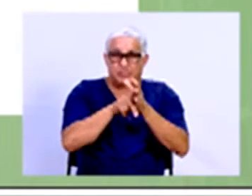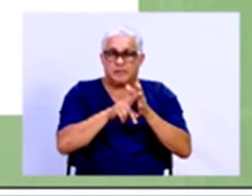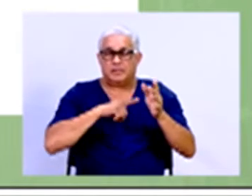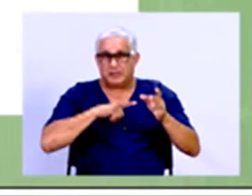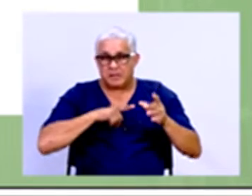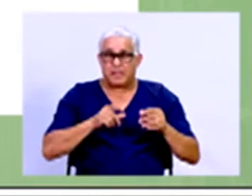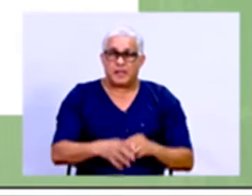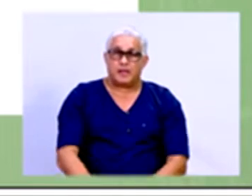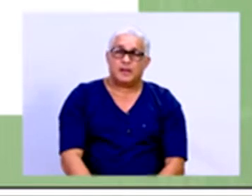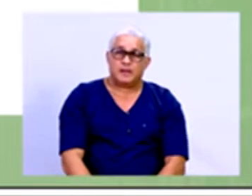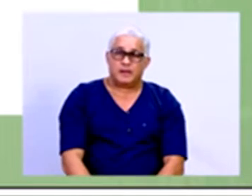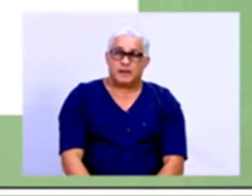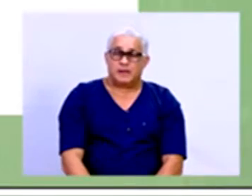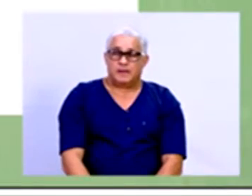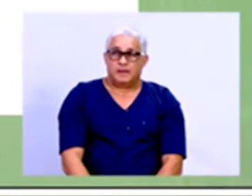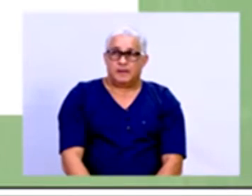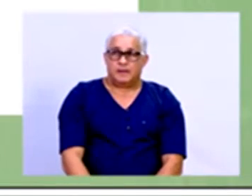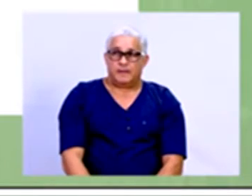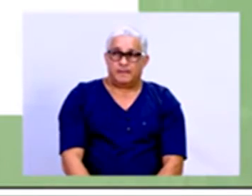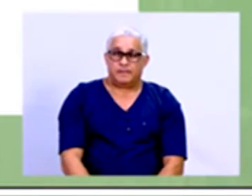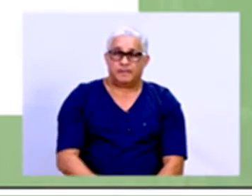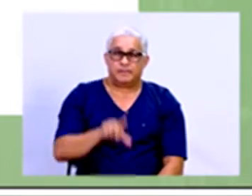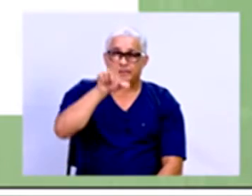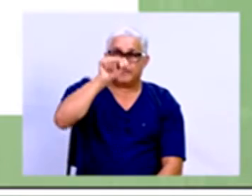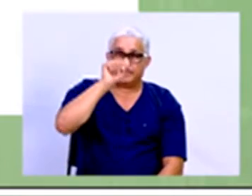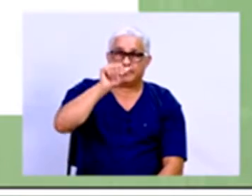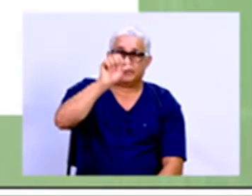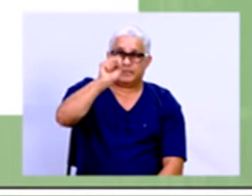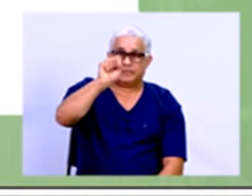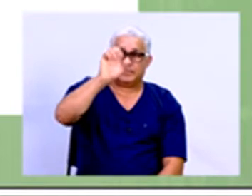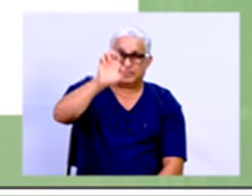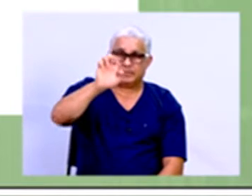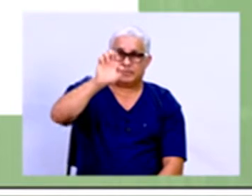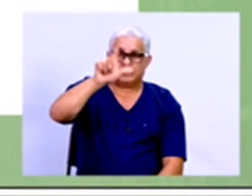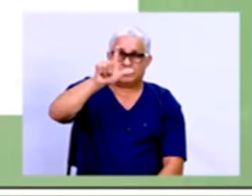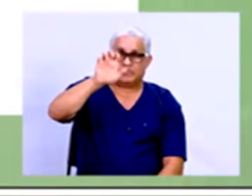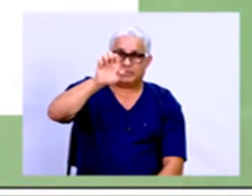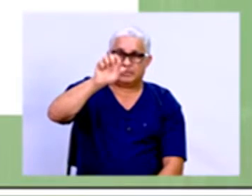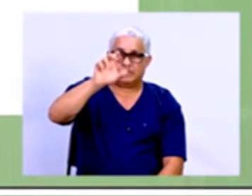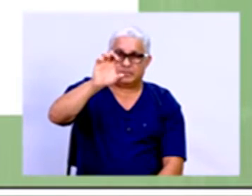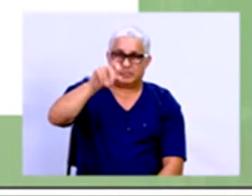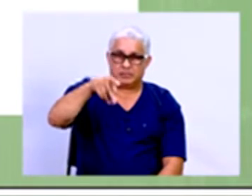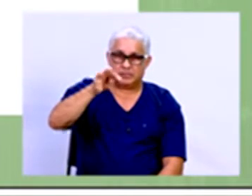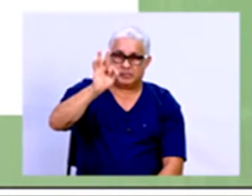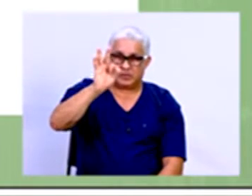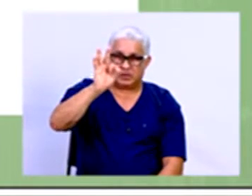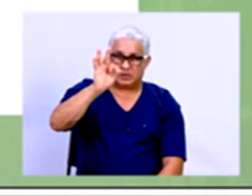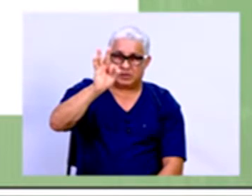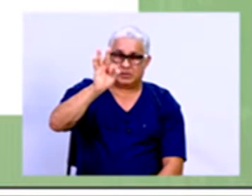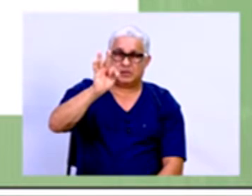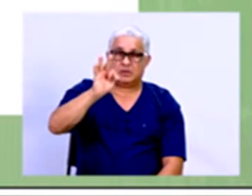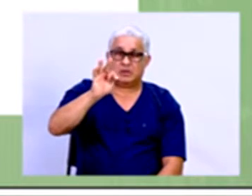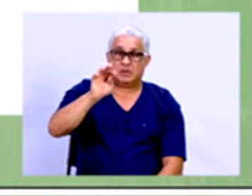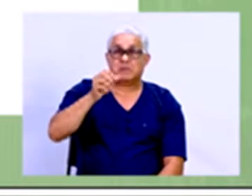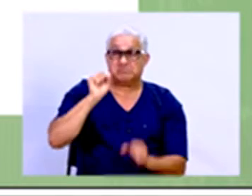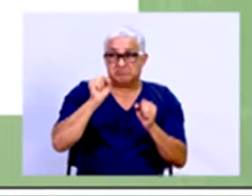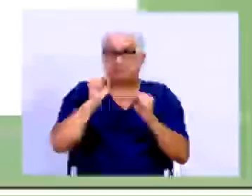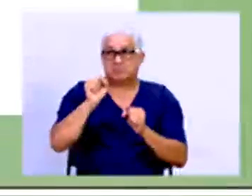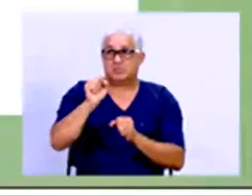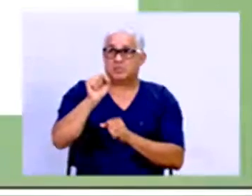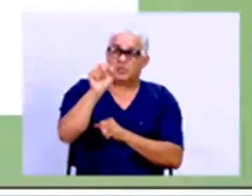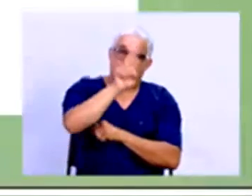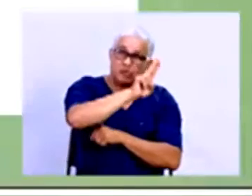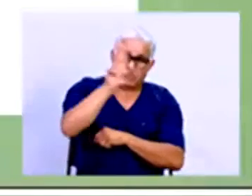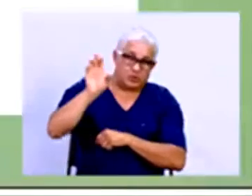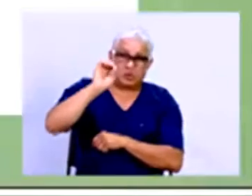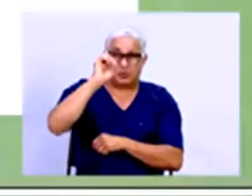temos um select, em que vai ter, a gente pode selecionar por nome ou por mês, certo? Vamos